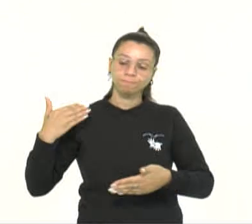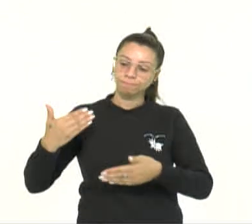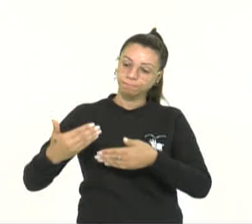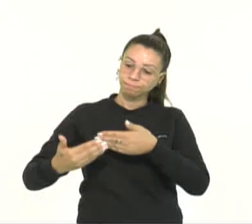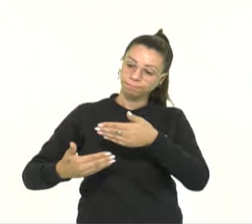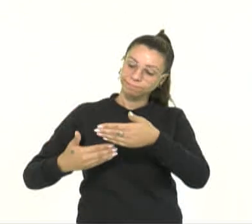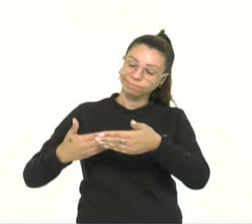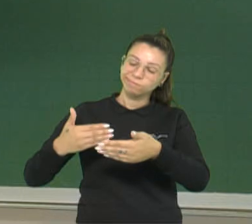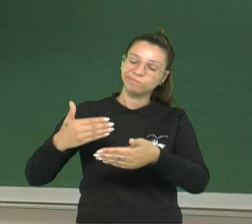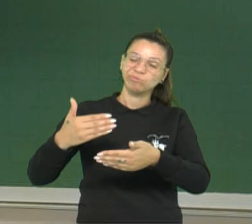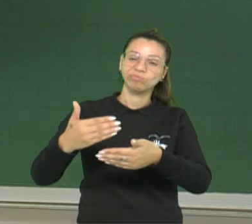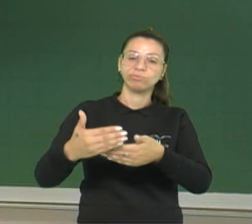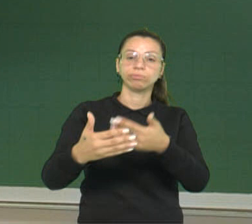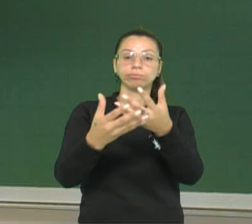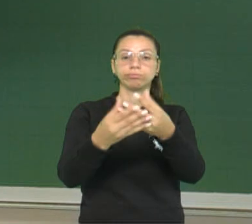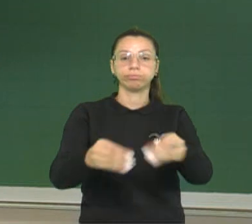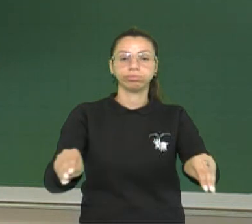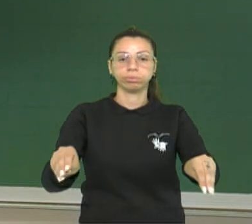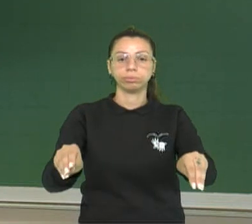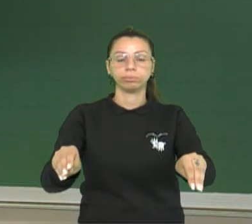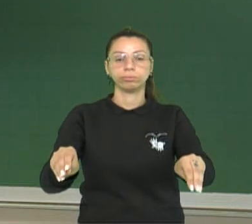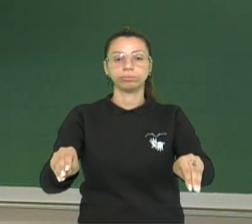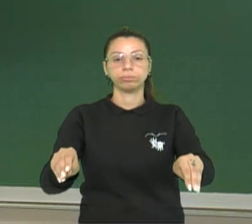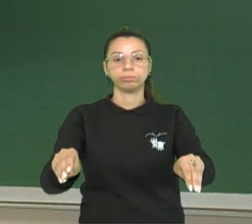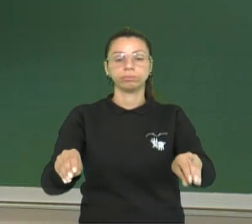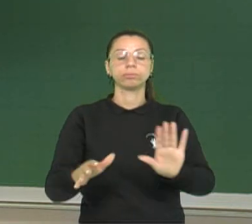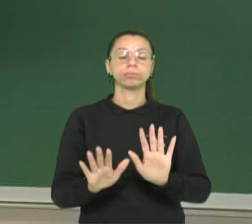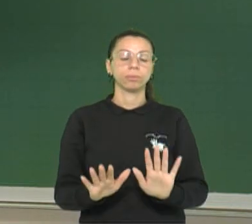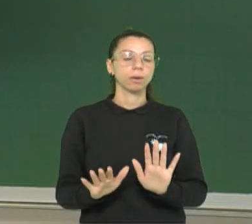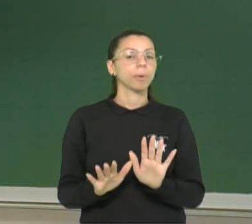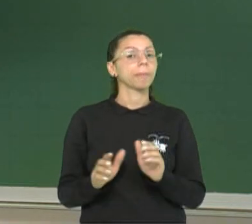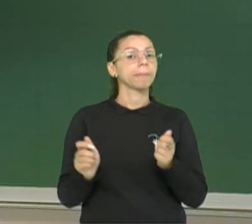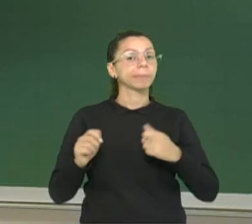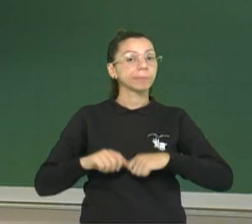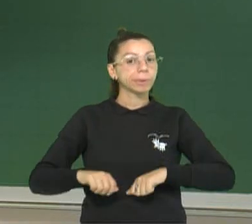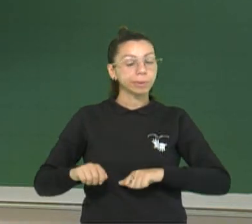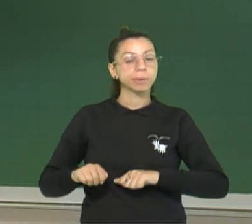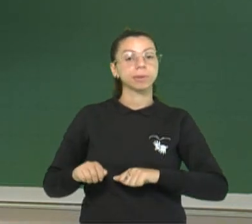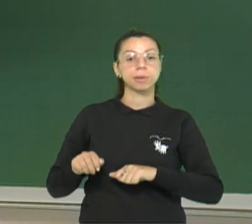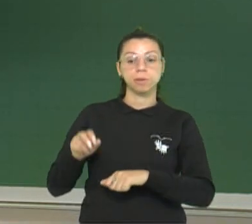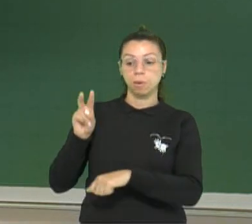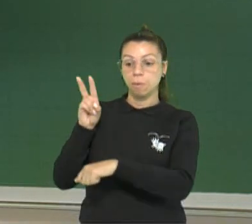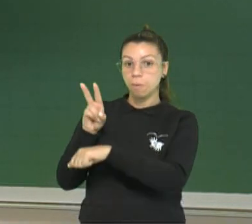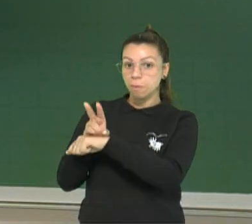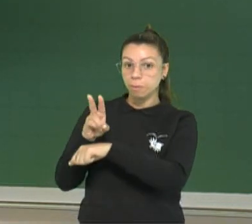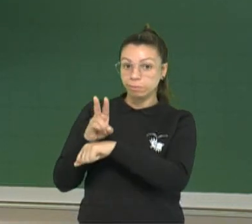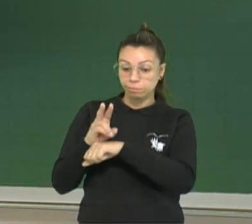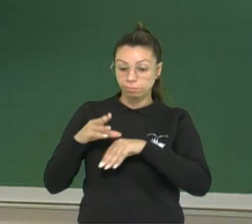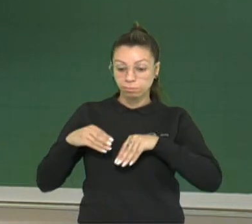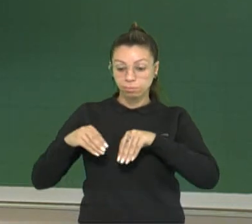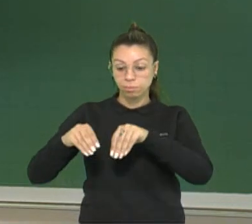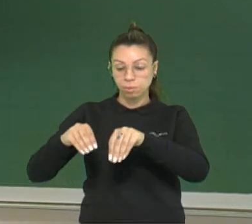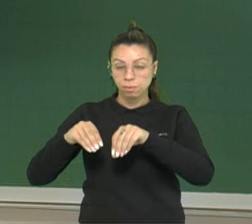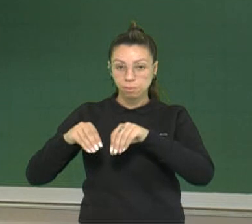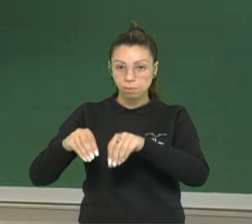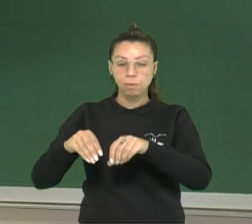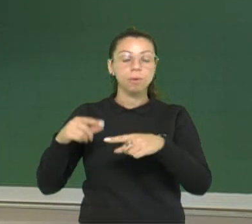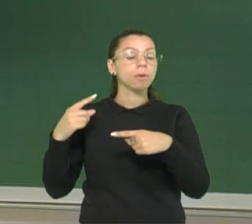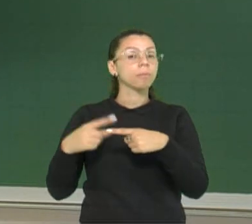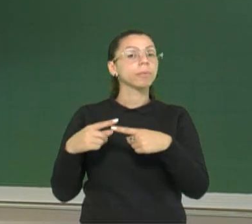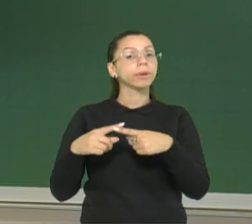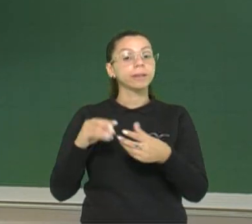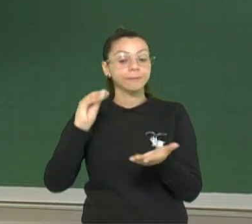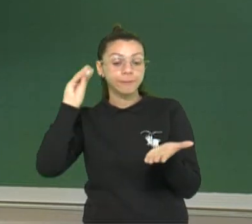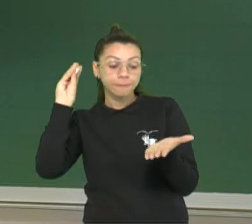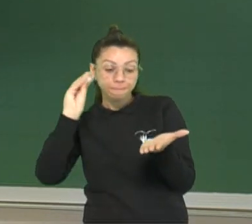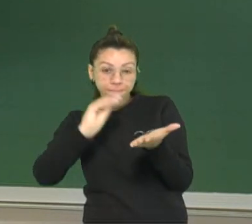tornem incultiváveis. Nós temos que ter um manejo e um uso adequado do solo, pois se não o